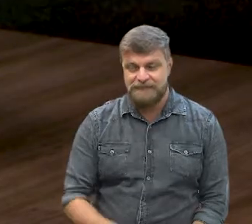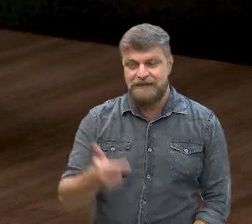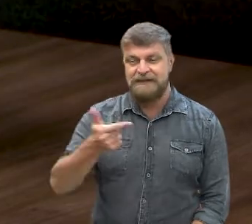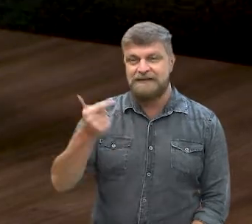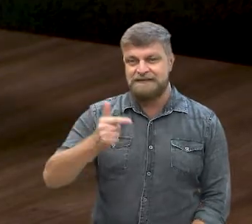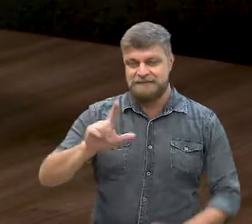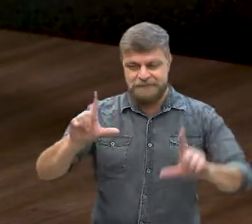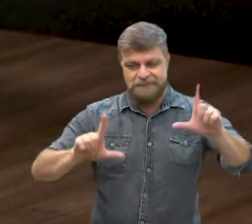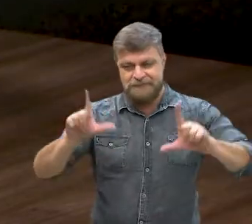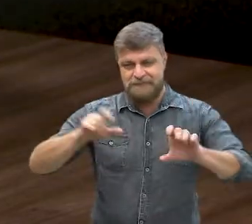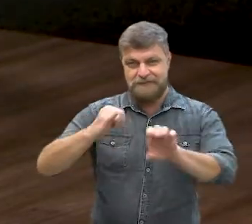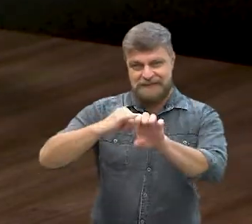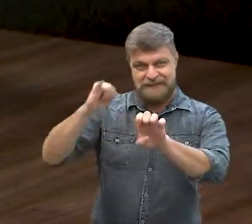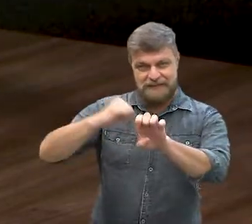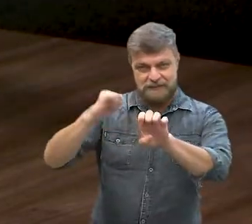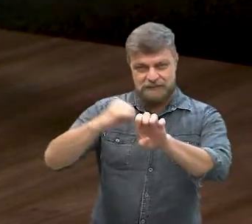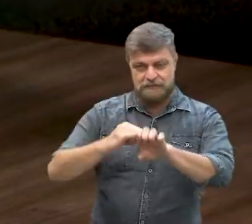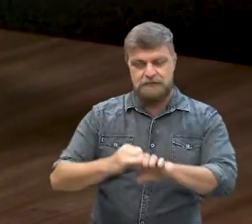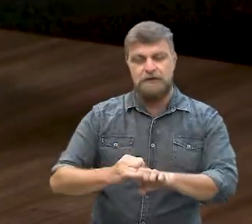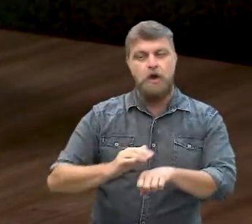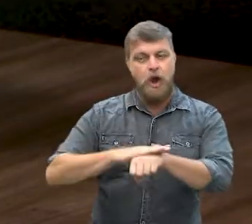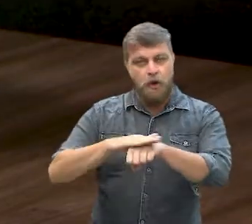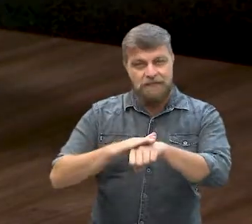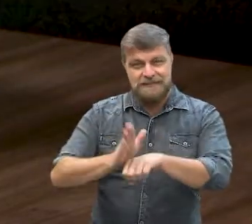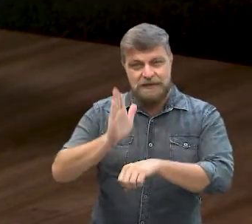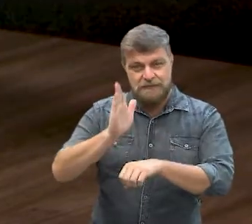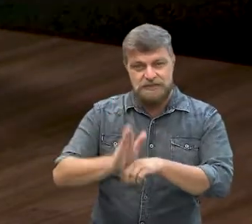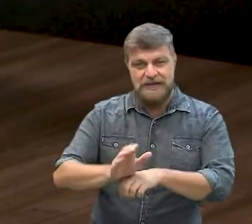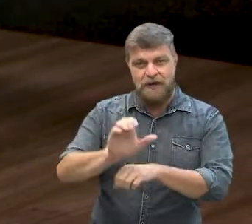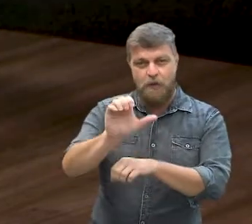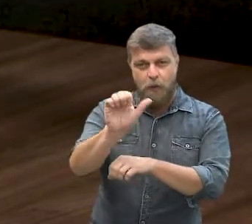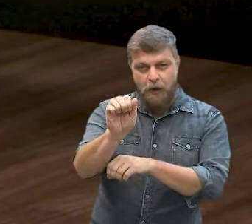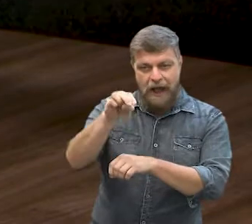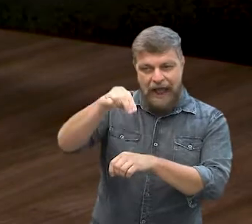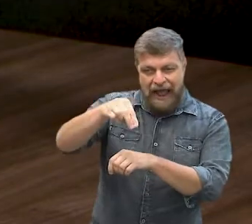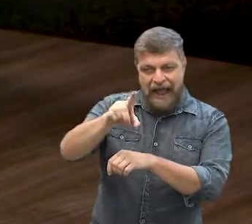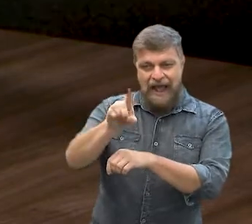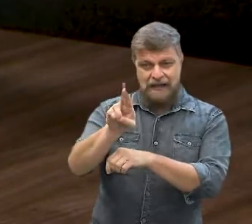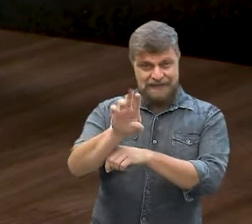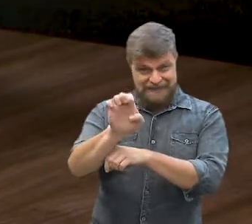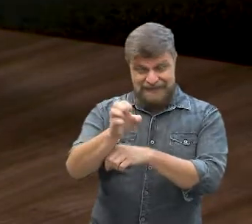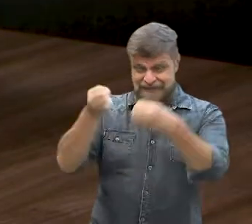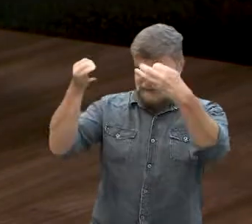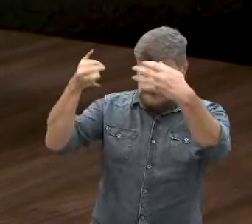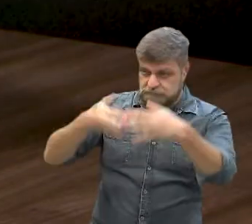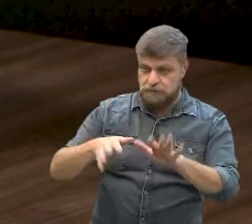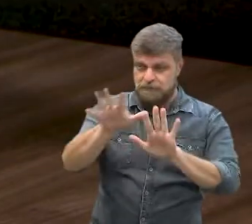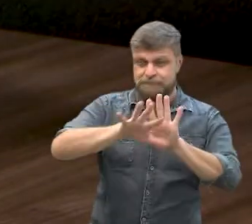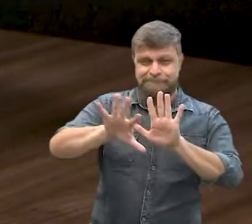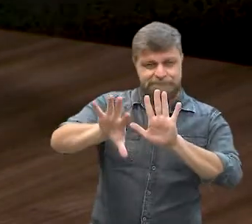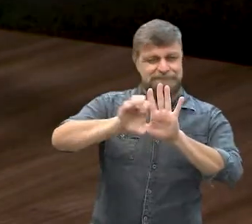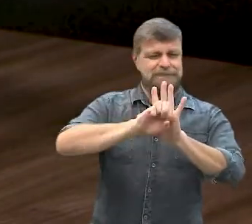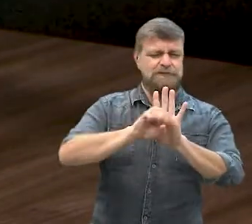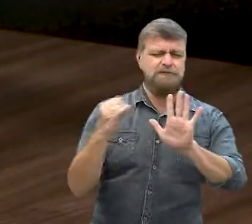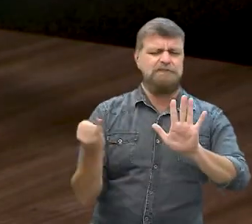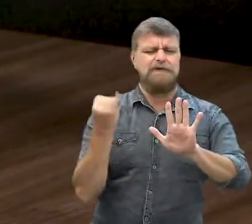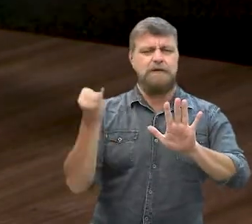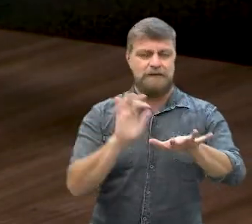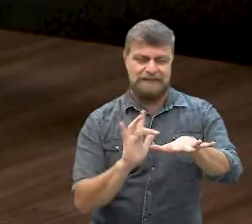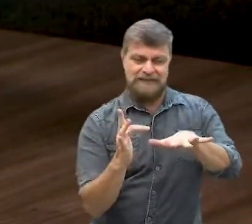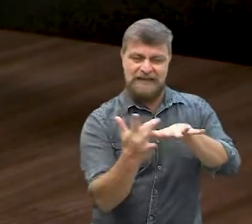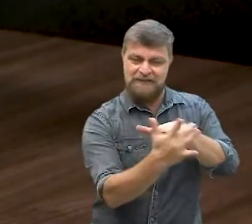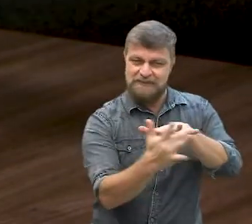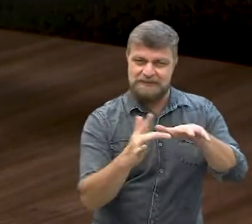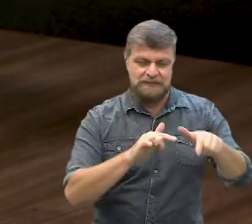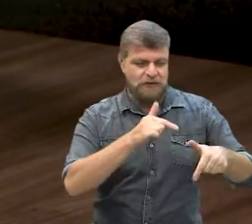Segundo bloco do Ser Empreendedor, e a gente falou antes com o André, que mencionou a importância do audiovisual nas redes